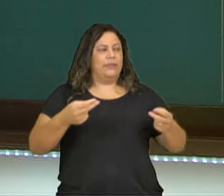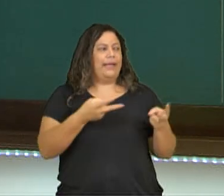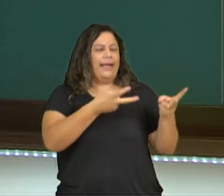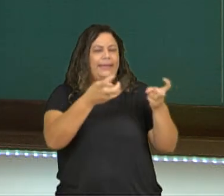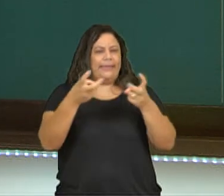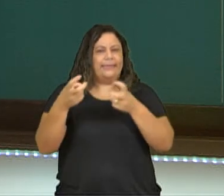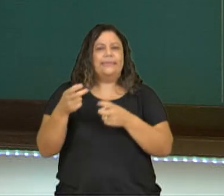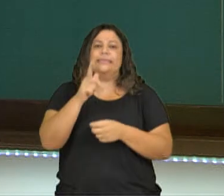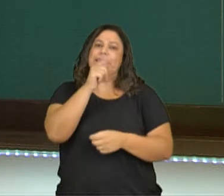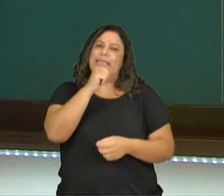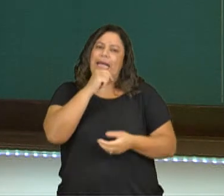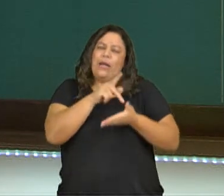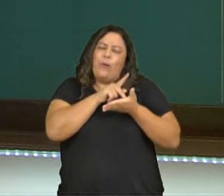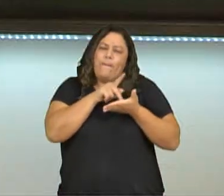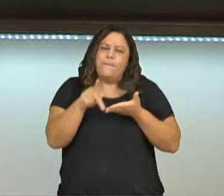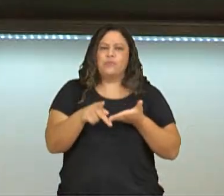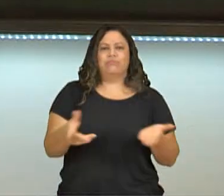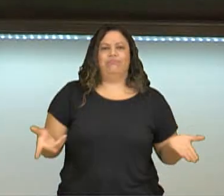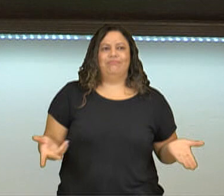ok?